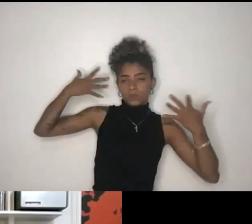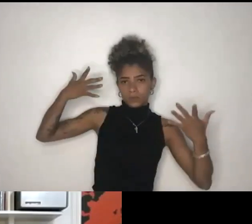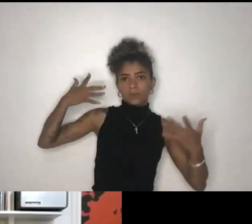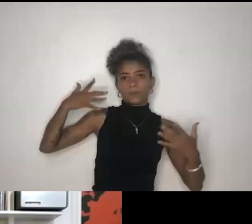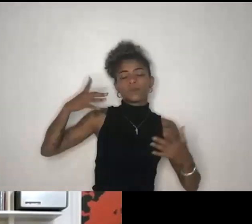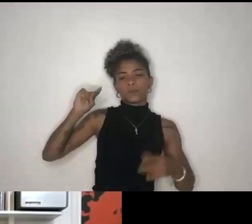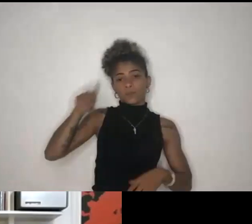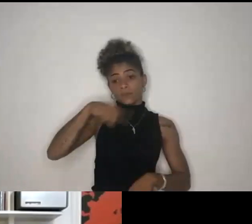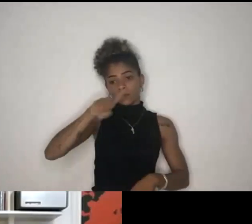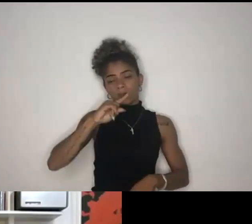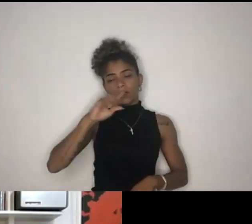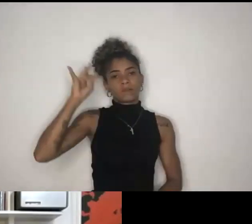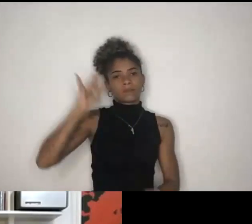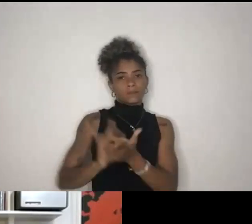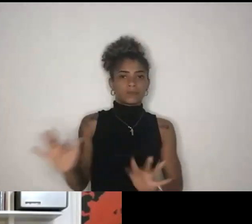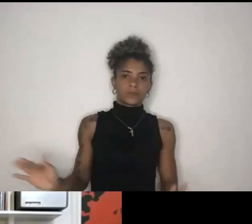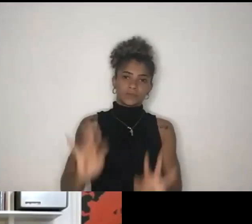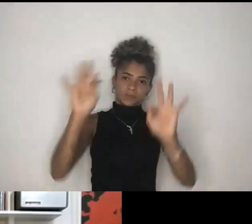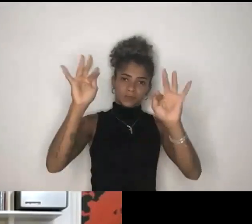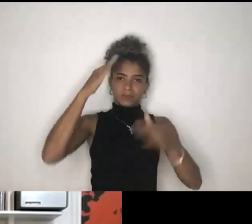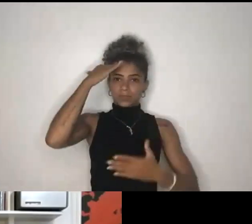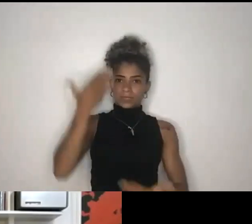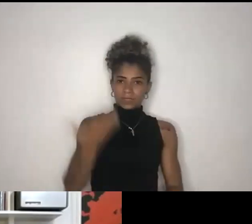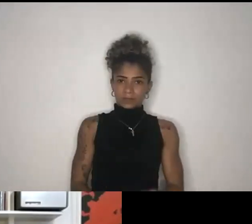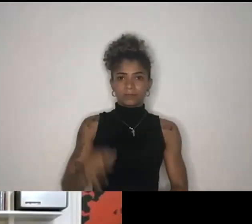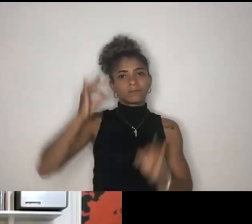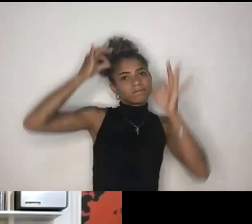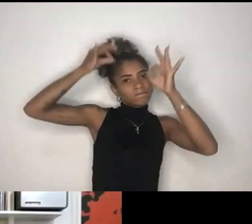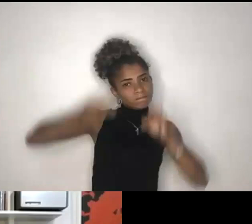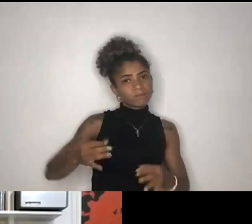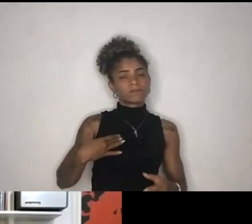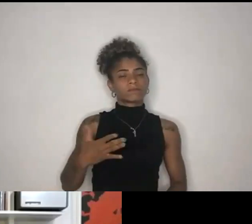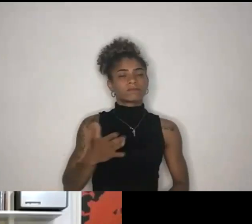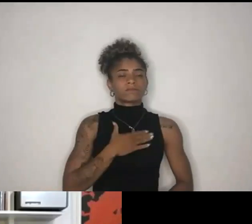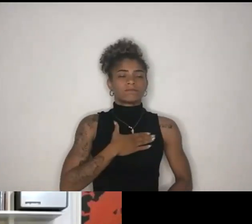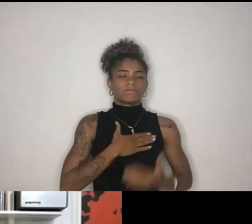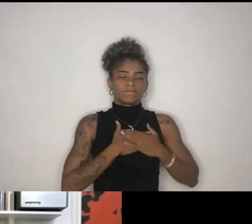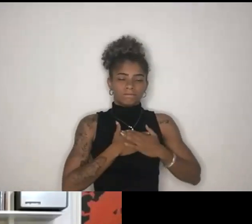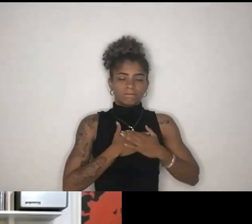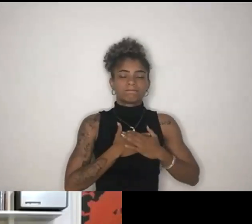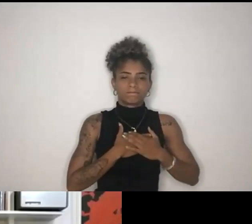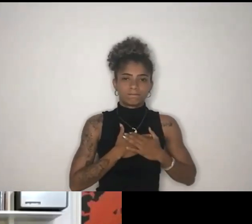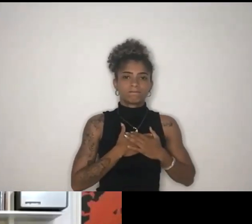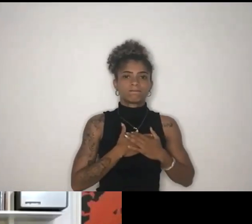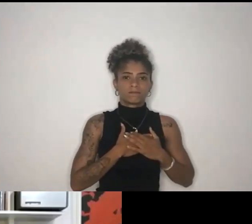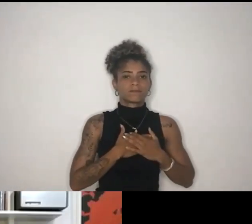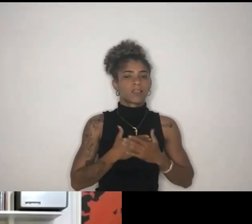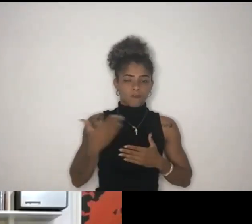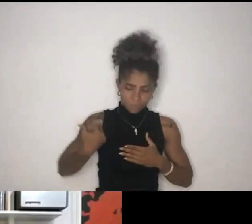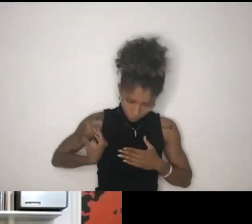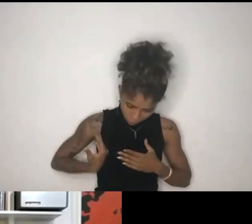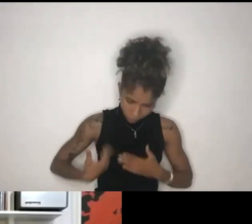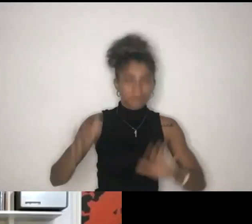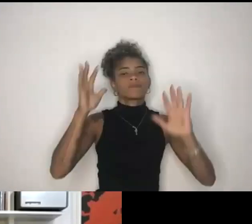reação Realmente fiquei muito feliz agradeço de verdade de coração e vamos em frente né todo